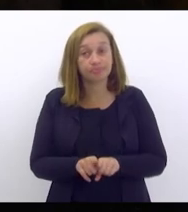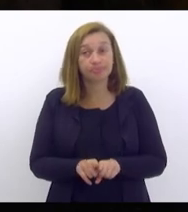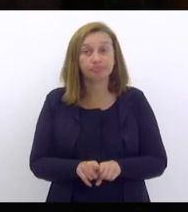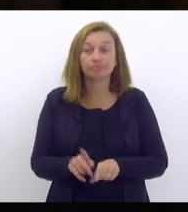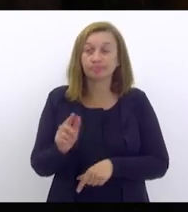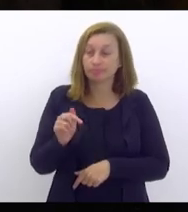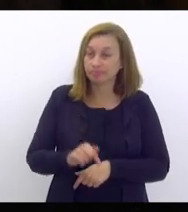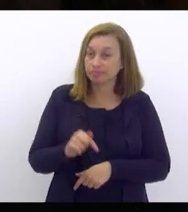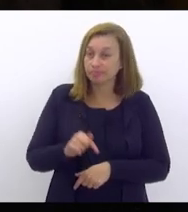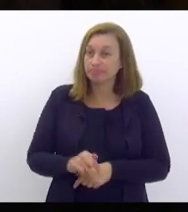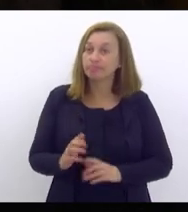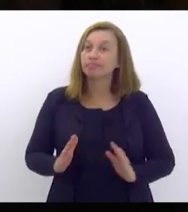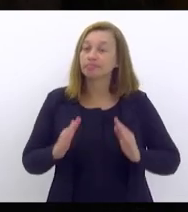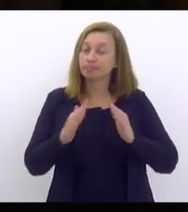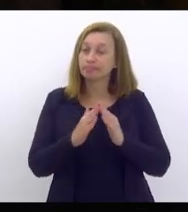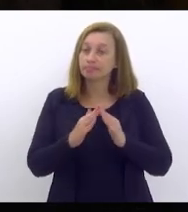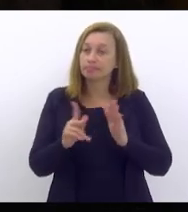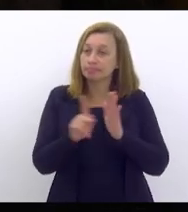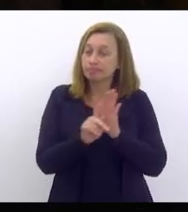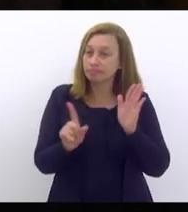aqui nesta casa projetos de lei de minha autoria